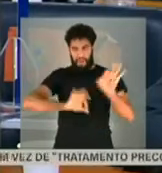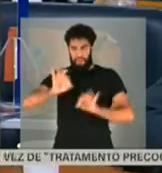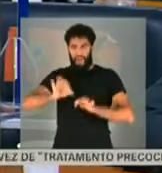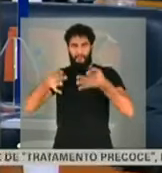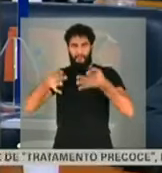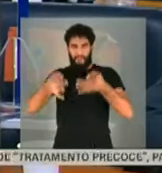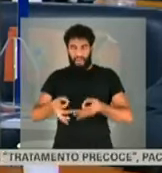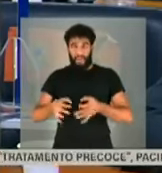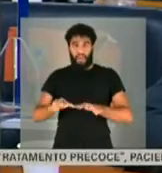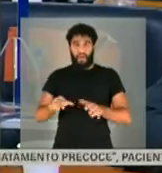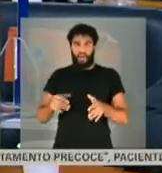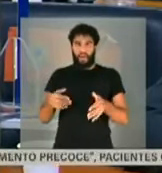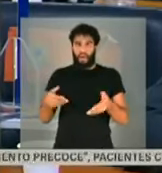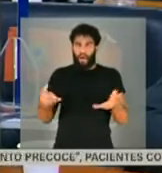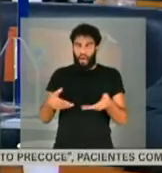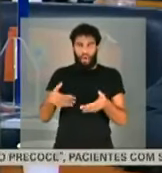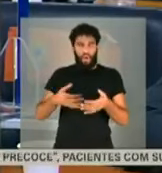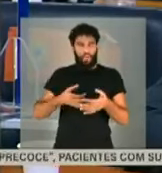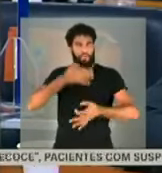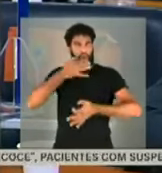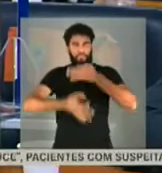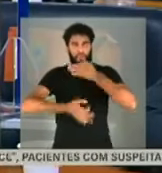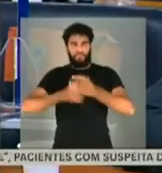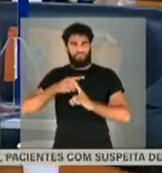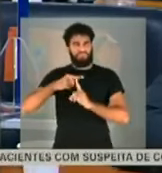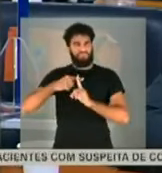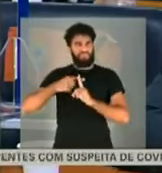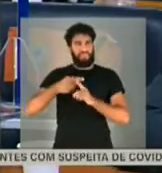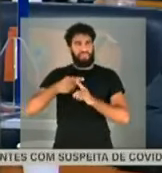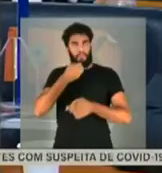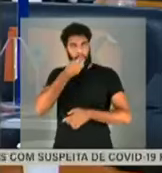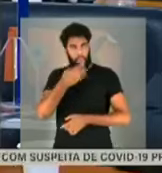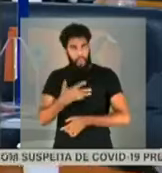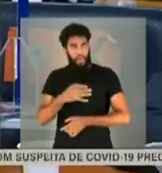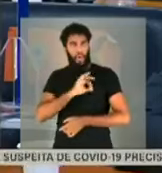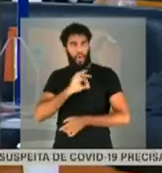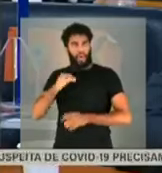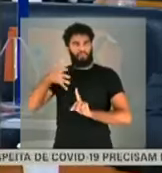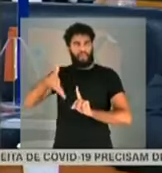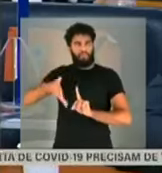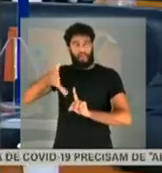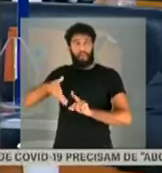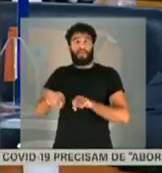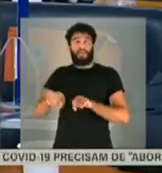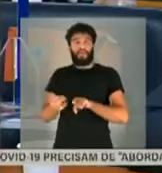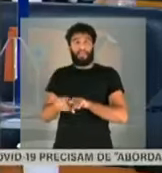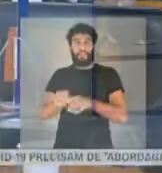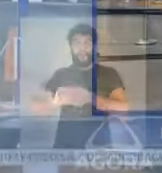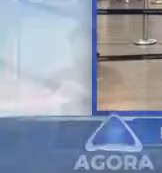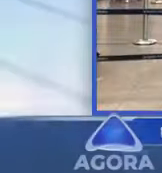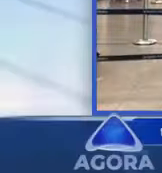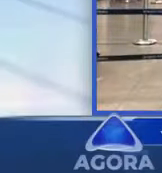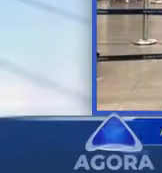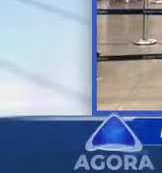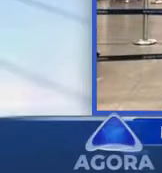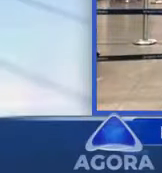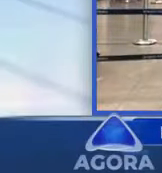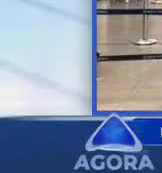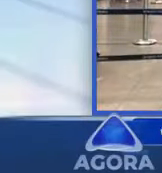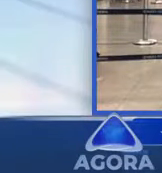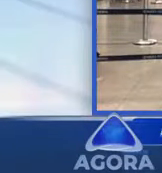eu só tenho que fazer elogios à sua fala. Muito obrigada. Quero aproveitar para cumprimentar seu pai.